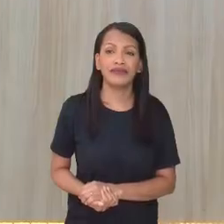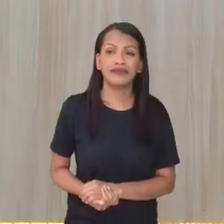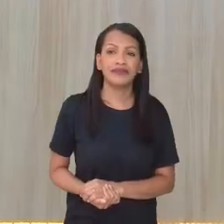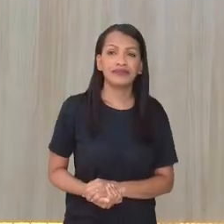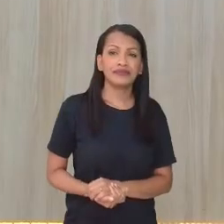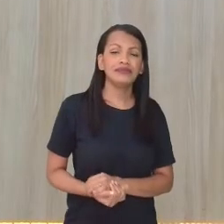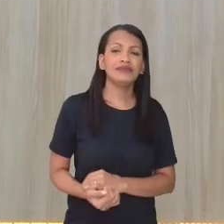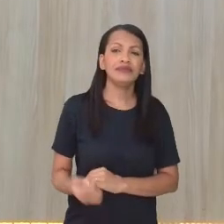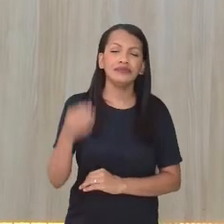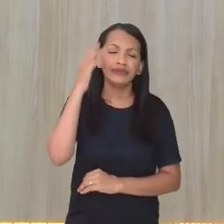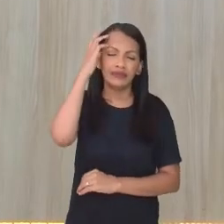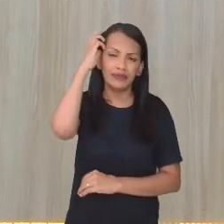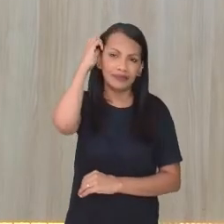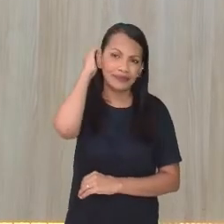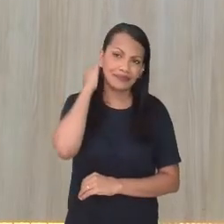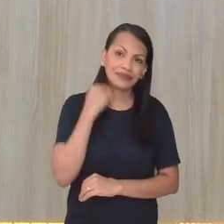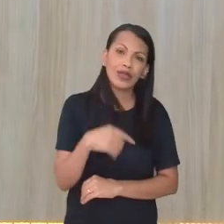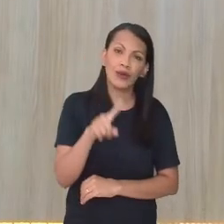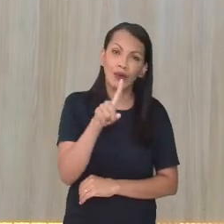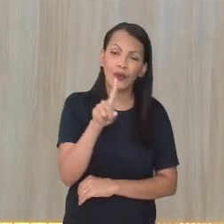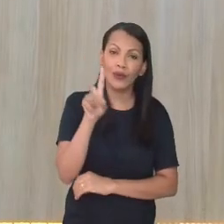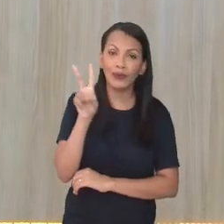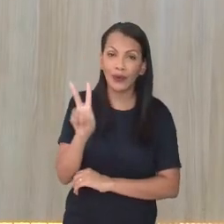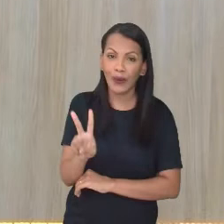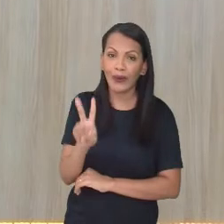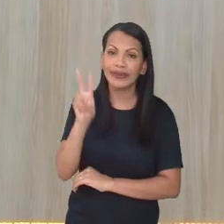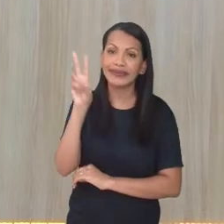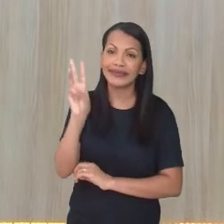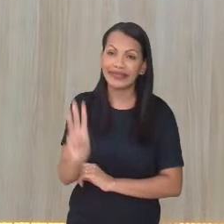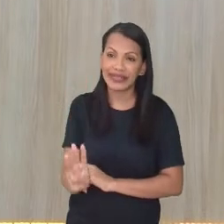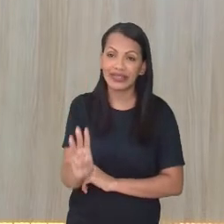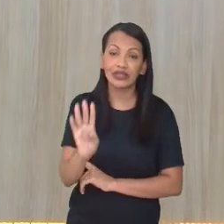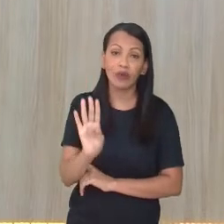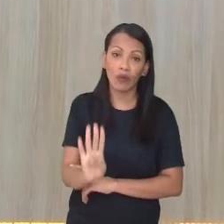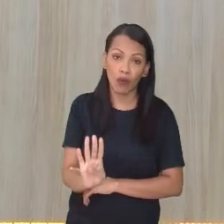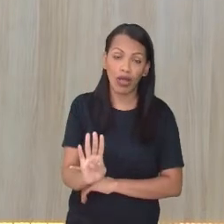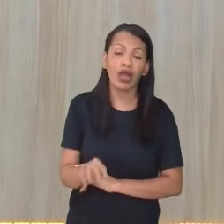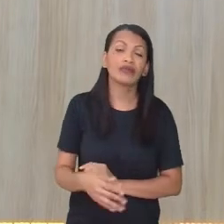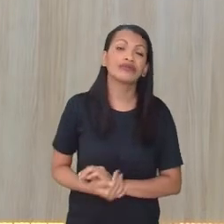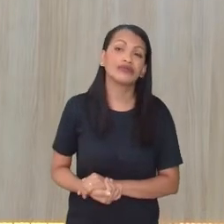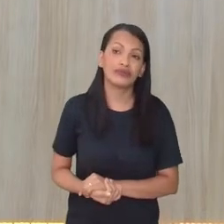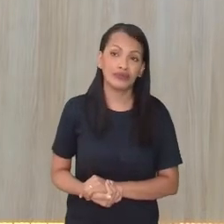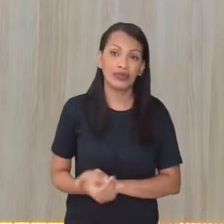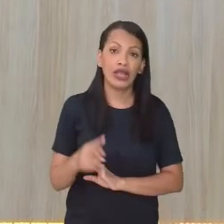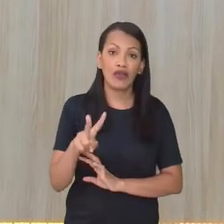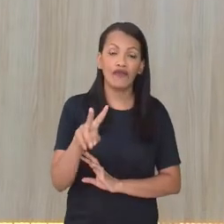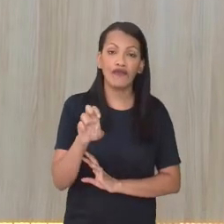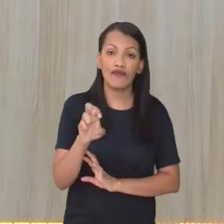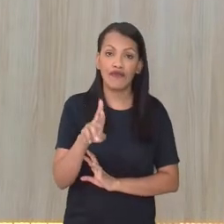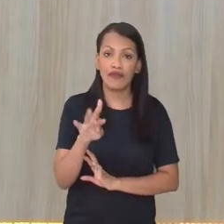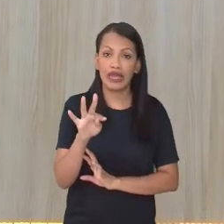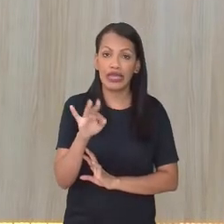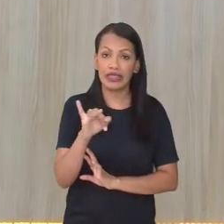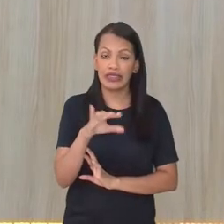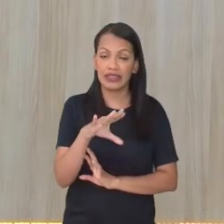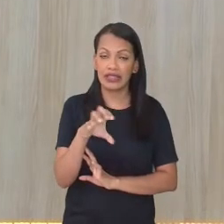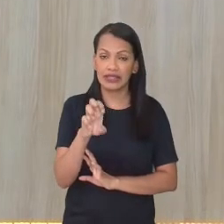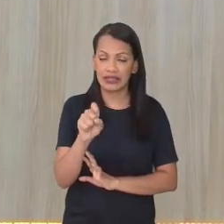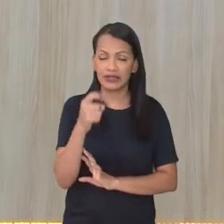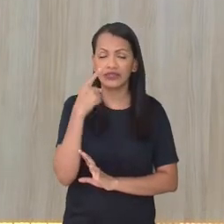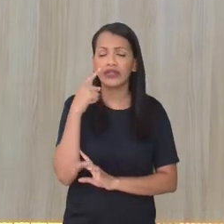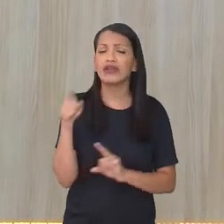Aqui eu tenho 1, 2, 3, 4. 4 vértices. Logo, eu tenho 4